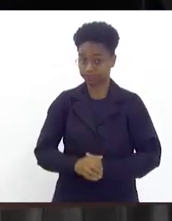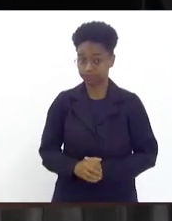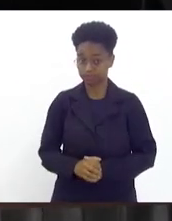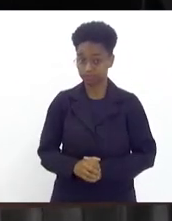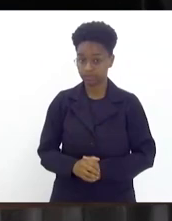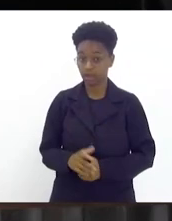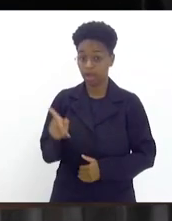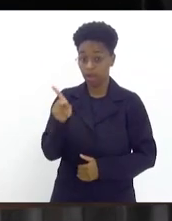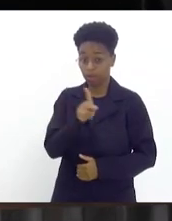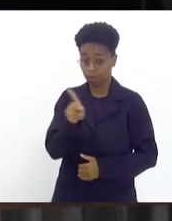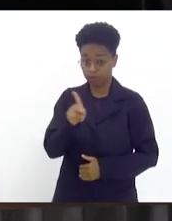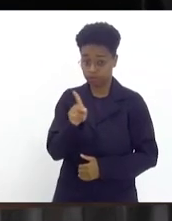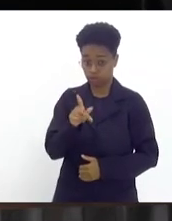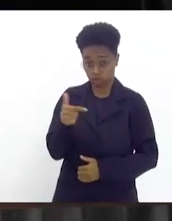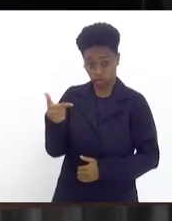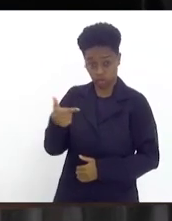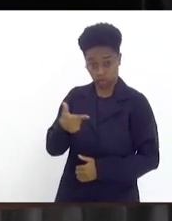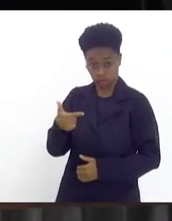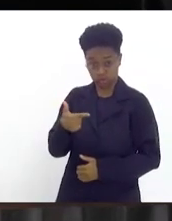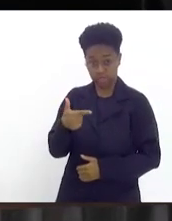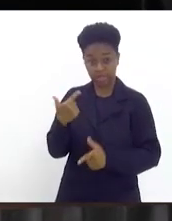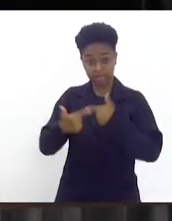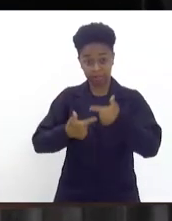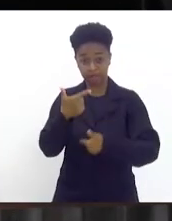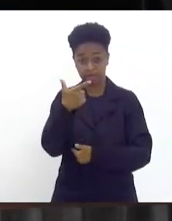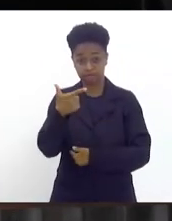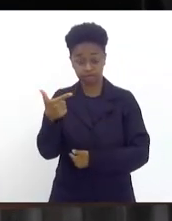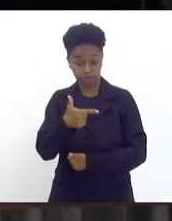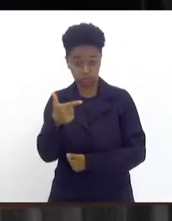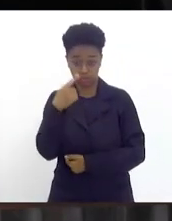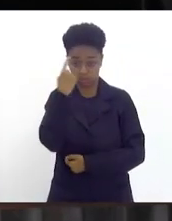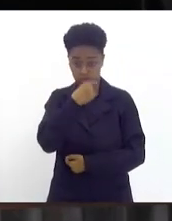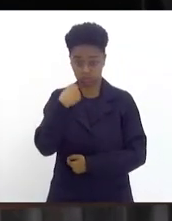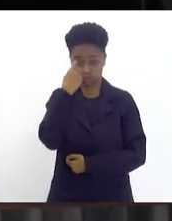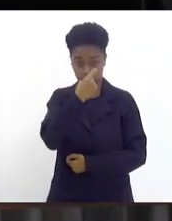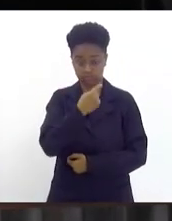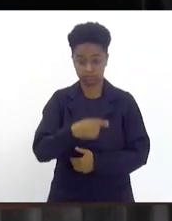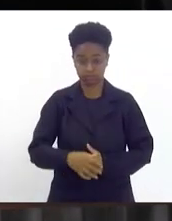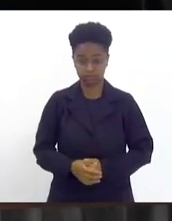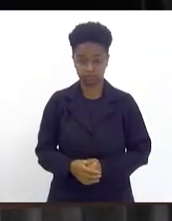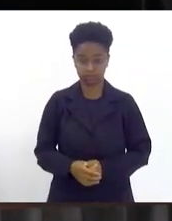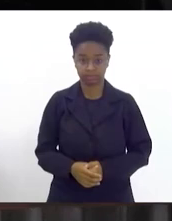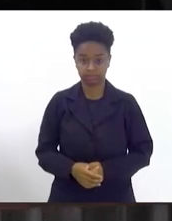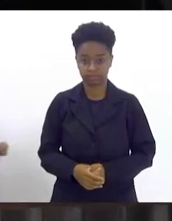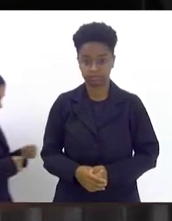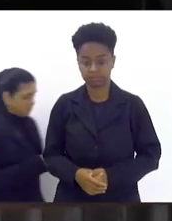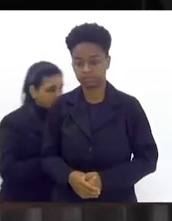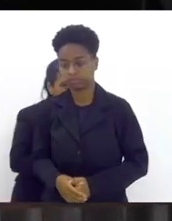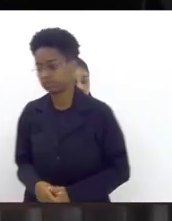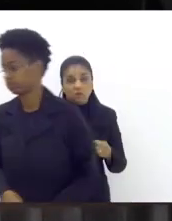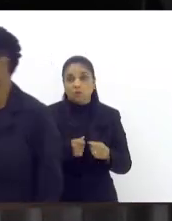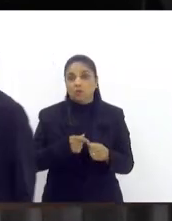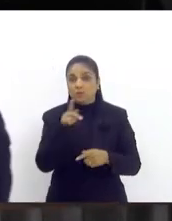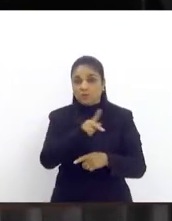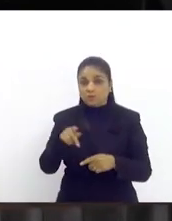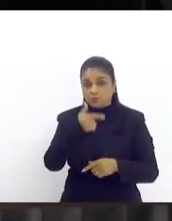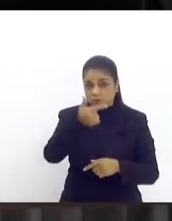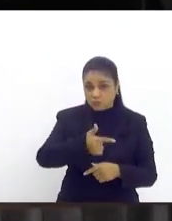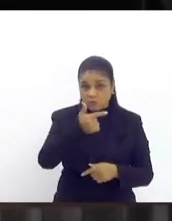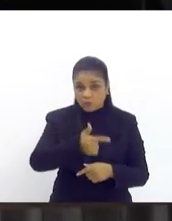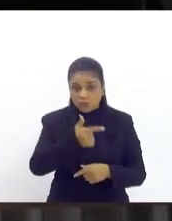um professor sente dois de 22 horas que o professor sente dois